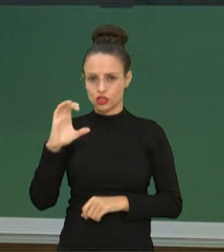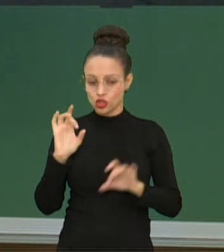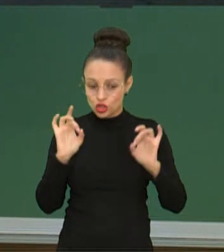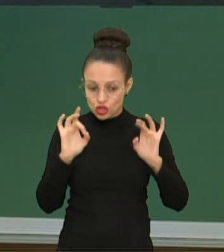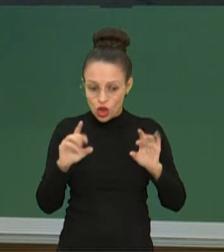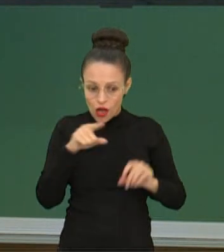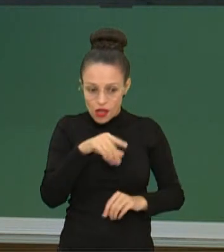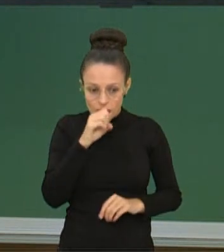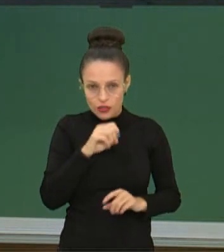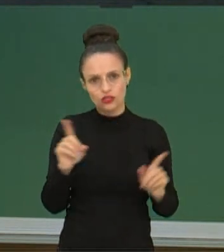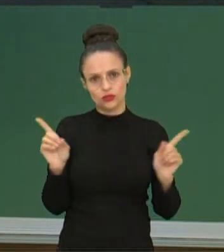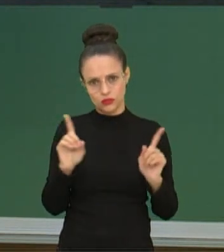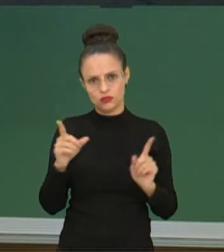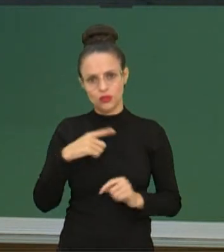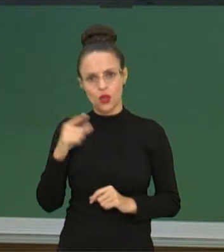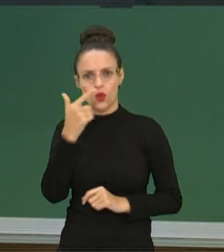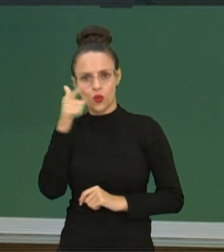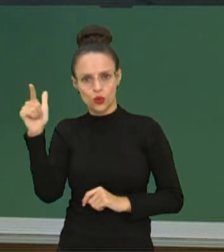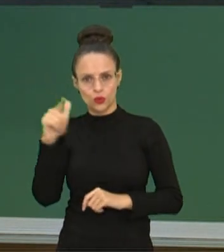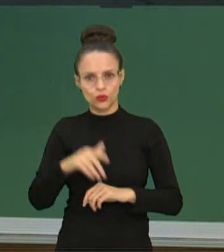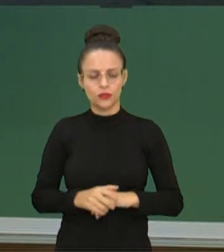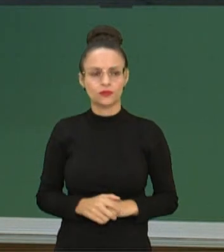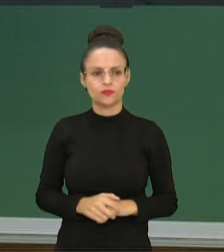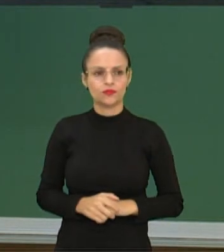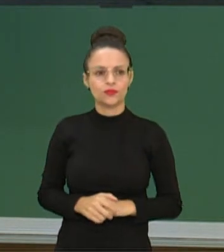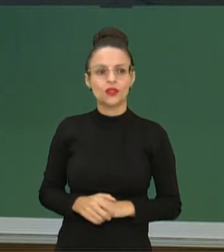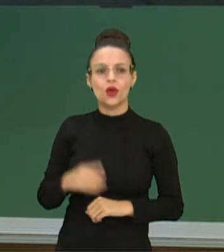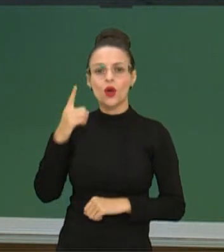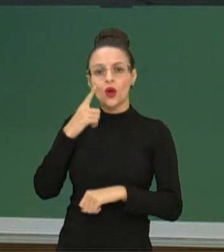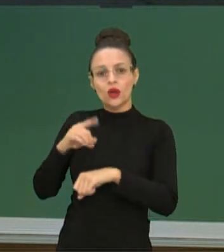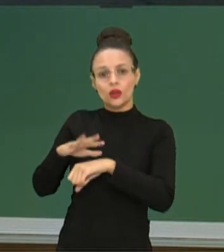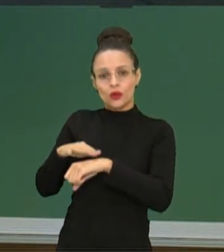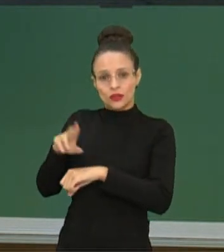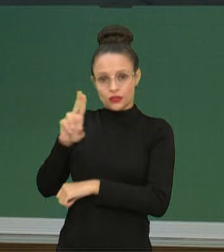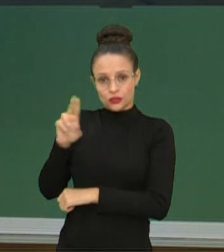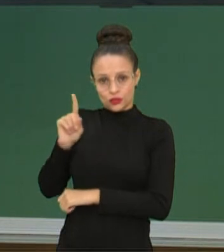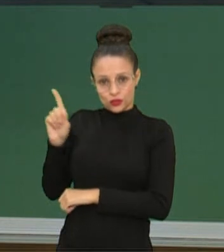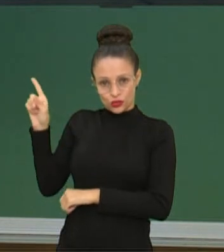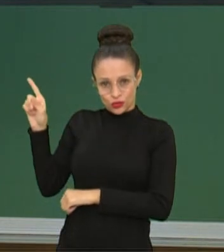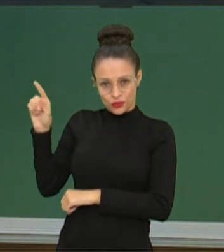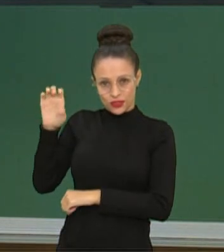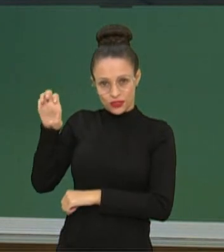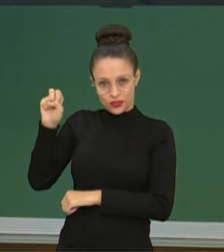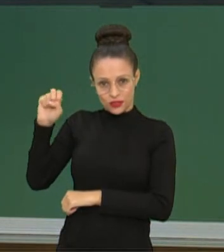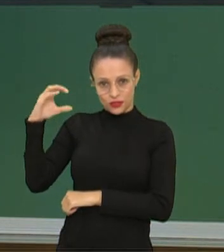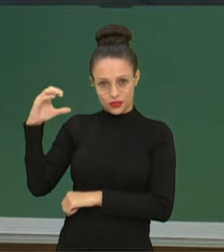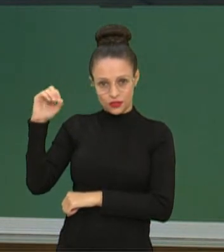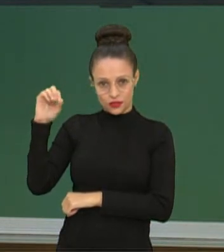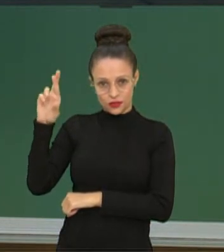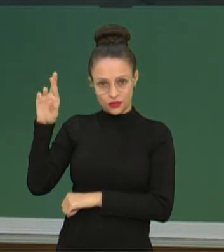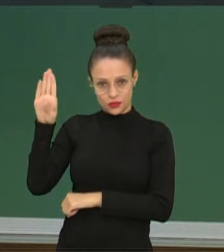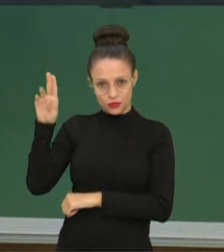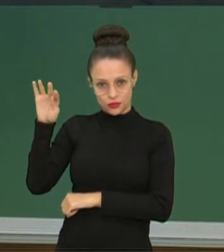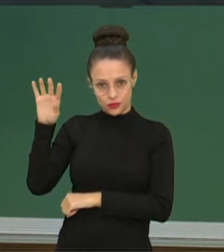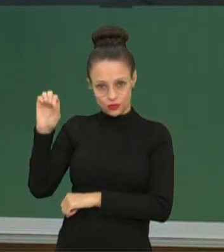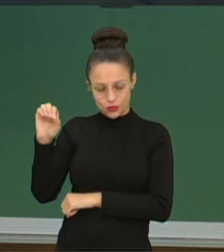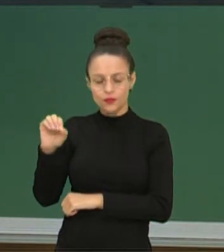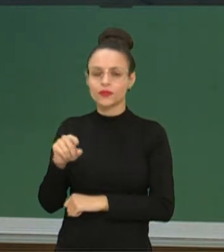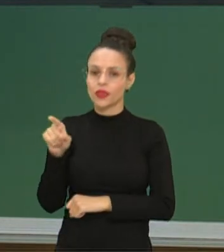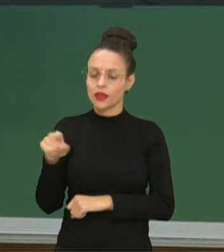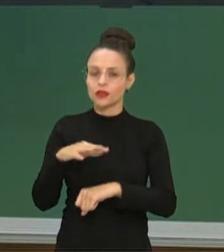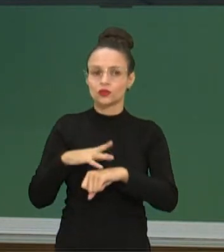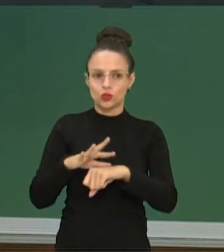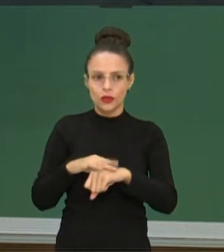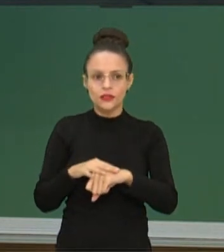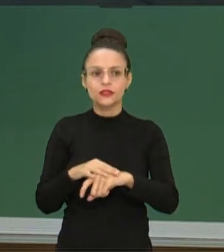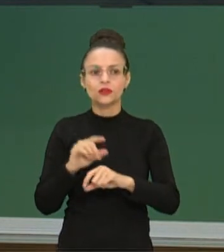laranja, tá? Mas vamos ver o que é esse tal do escorbuto, então. Essa é uma doença que ficou conhecida, e ela é